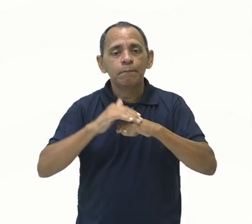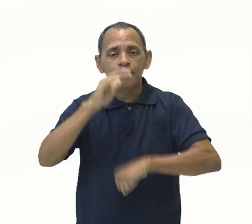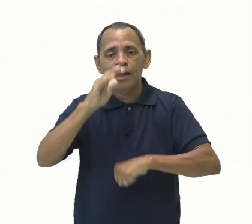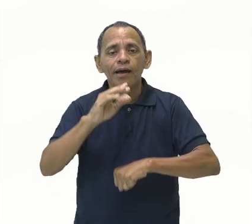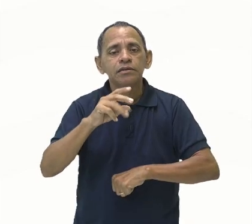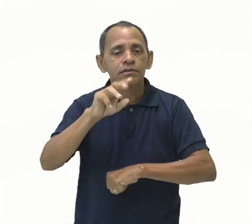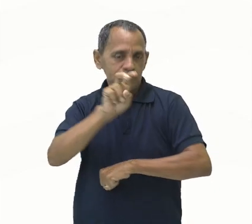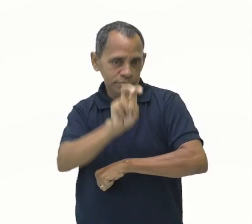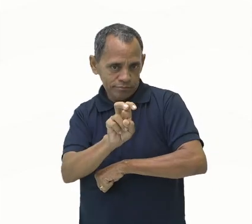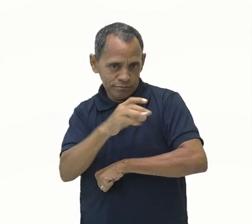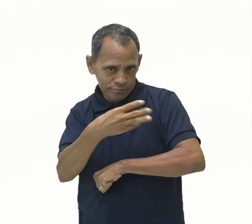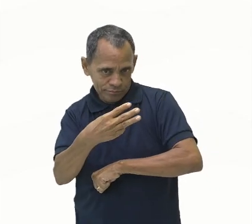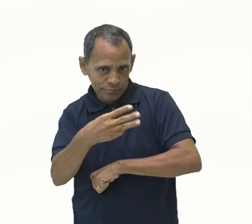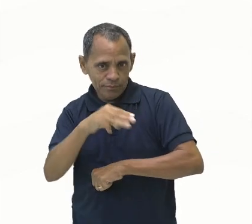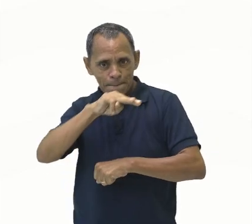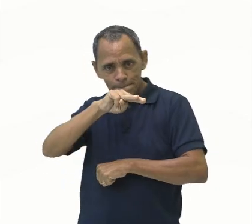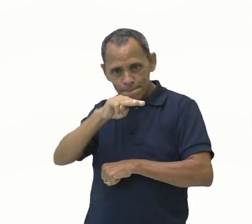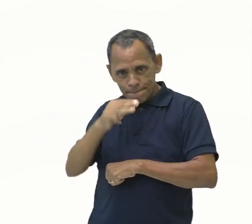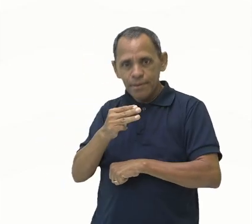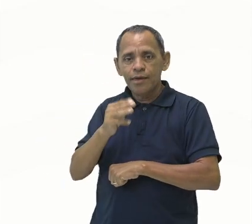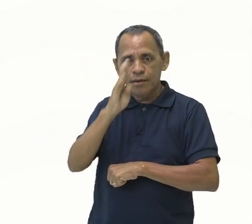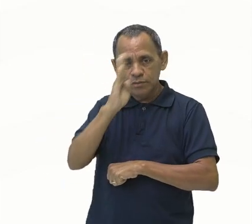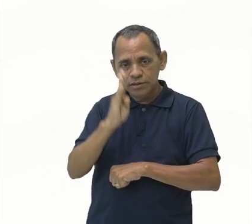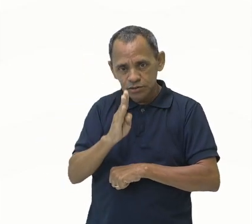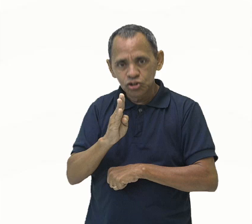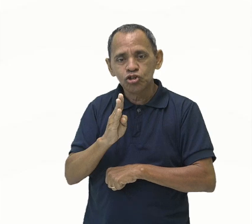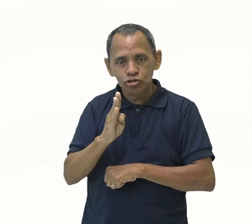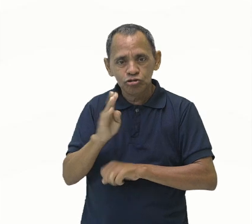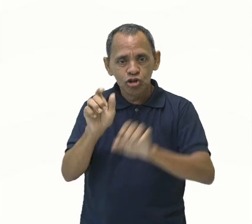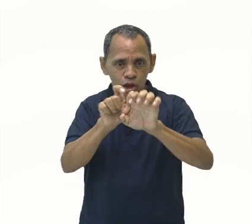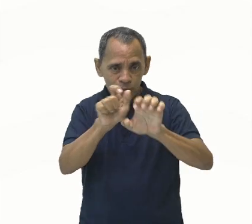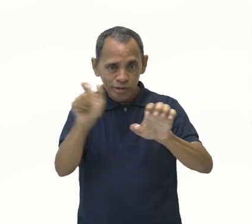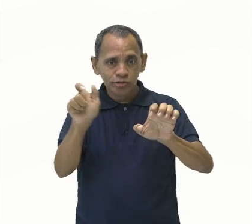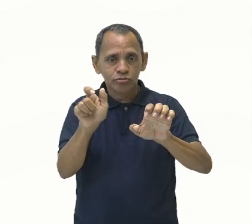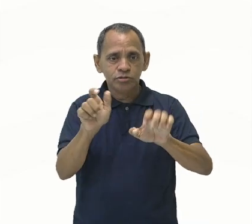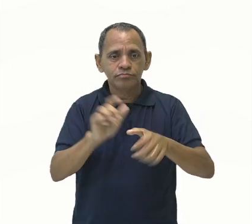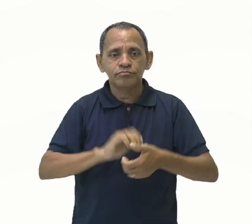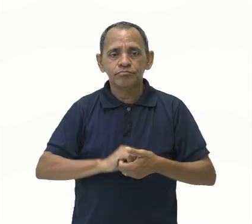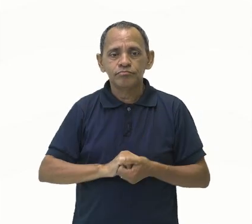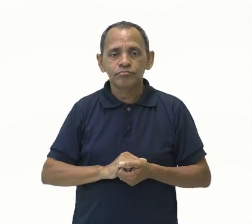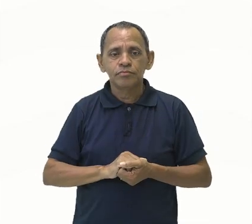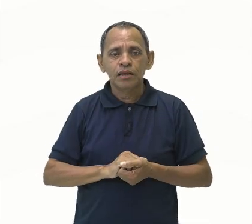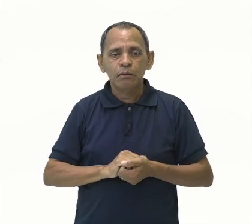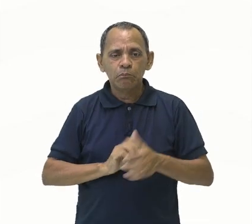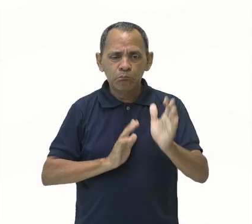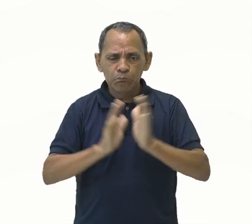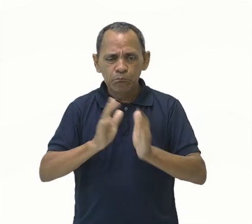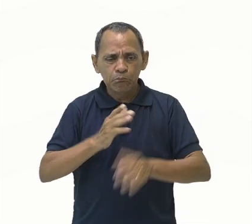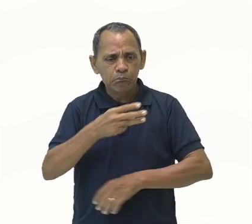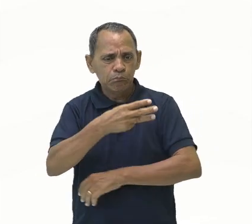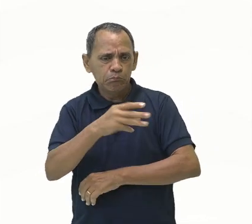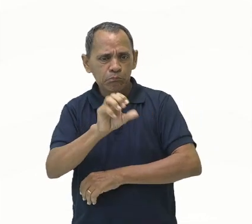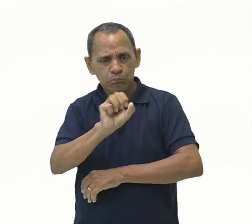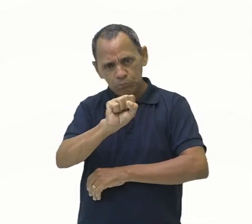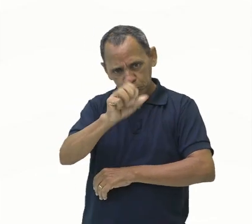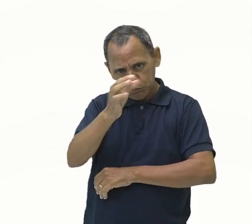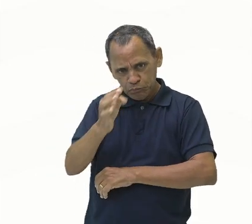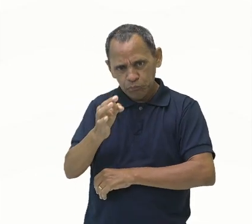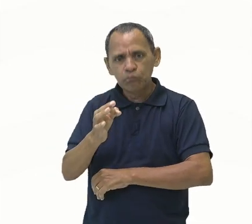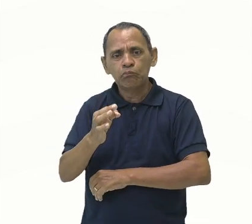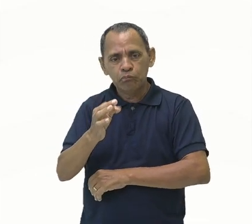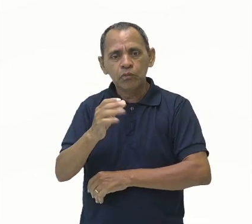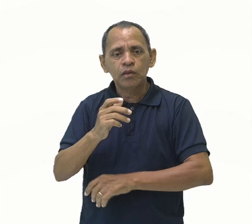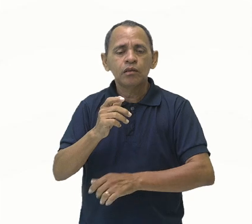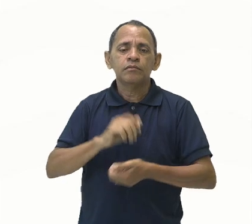53 milhões de brasileiros eram considerados empreendedores, ou seja, em torno de 38% da população